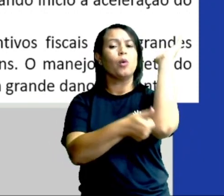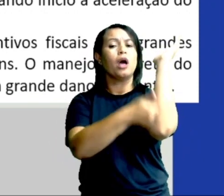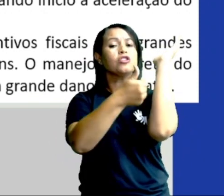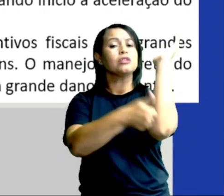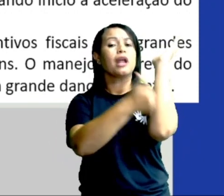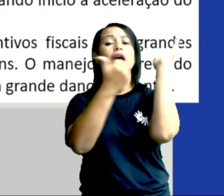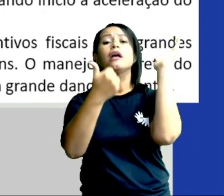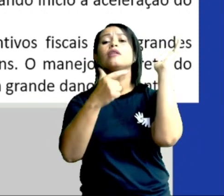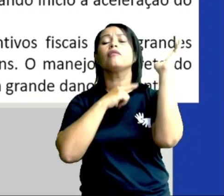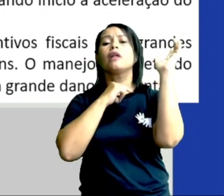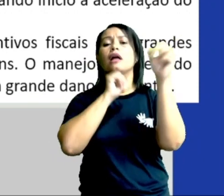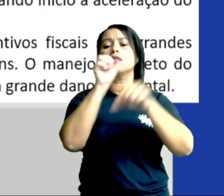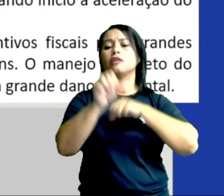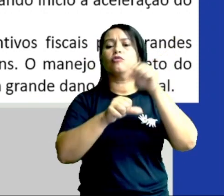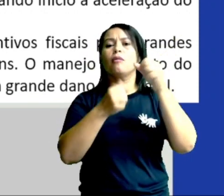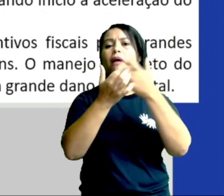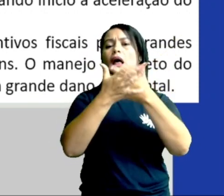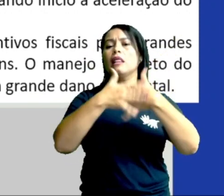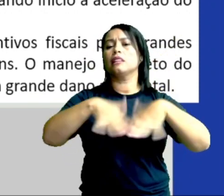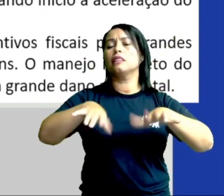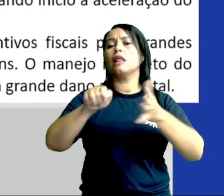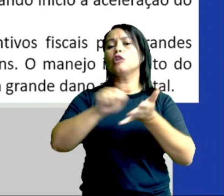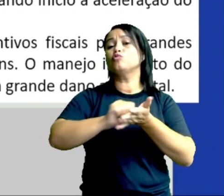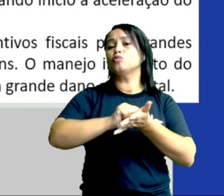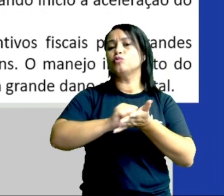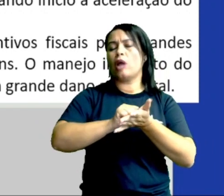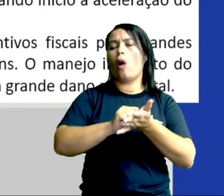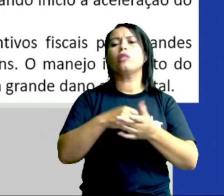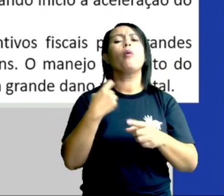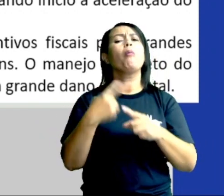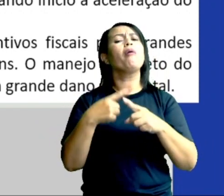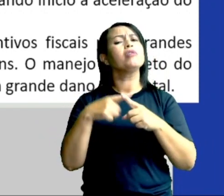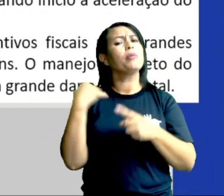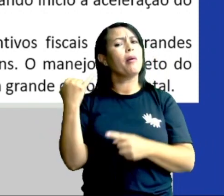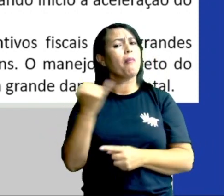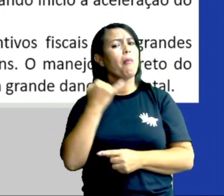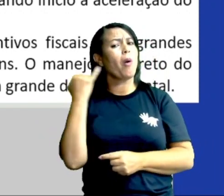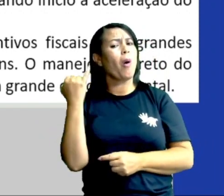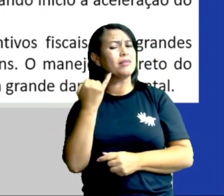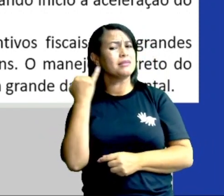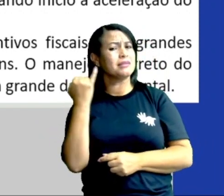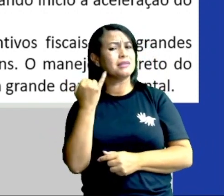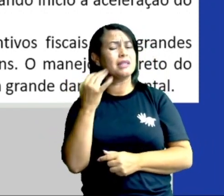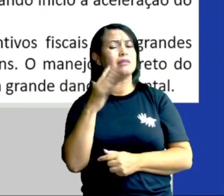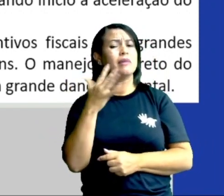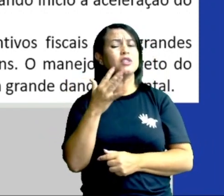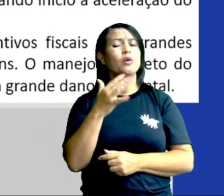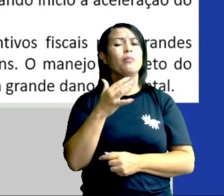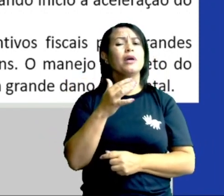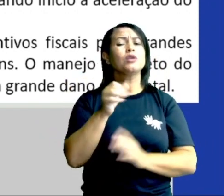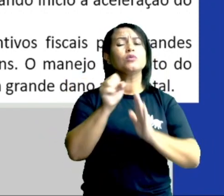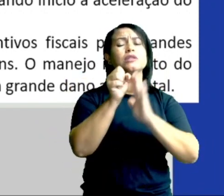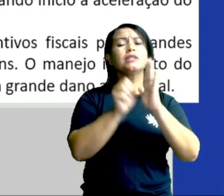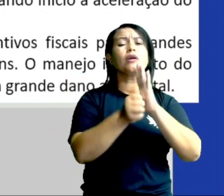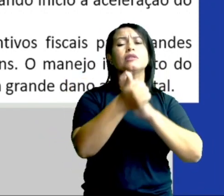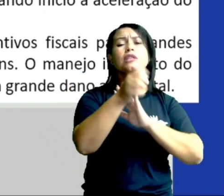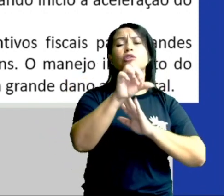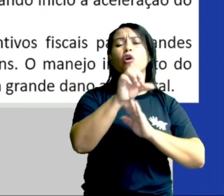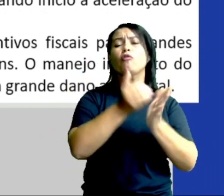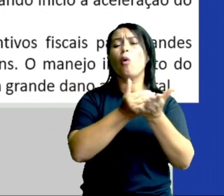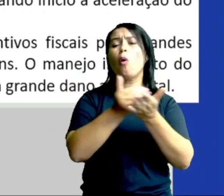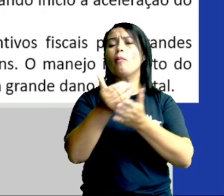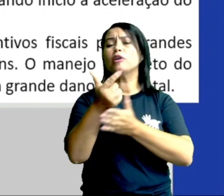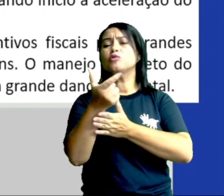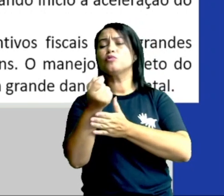se vai ser transformado né em borracha natural Então por que foi tão importante esse momento aí final do século 19 e início do século 20